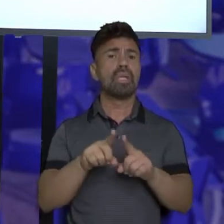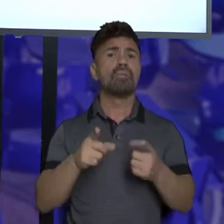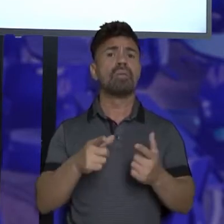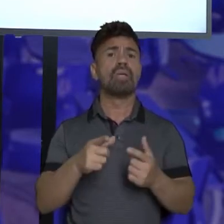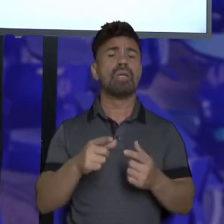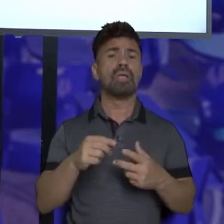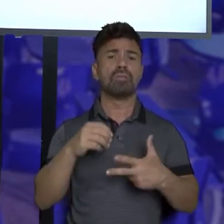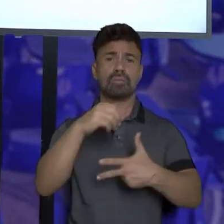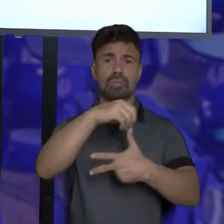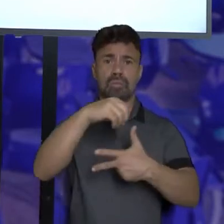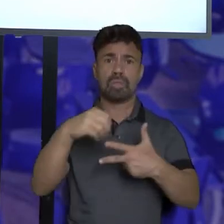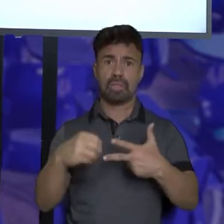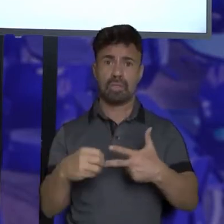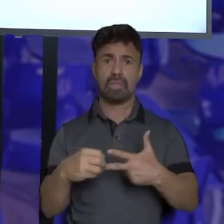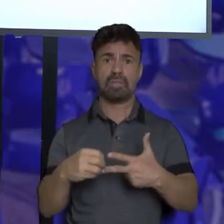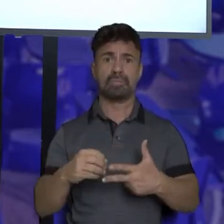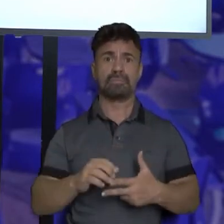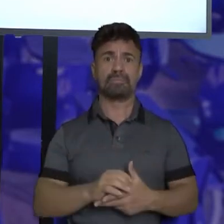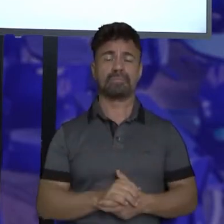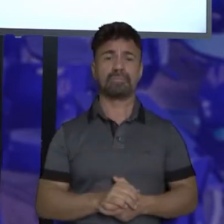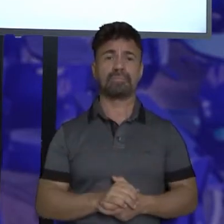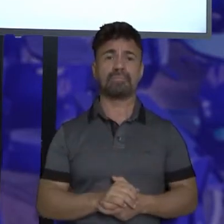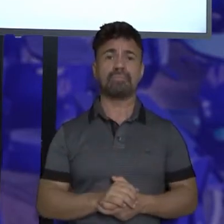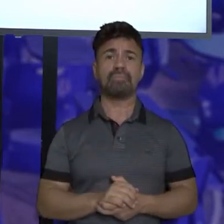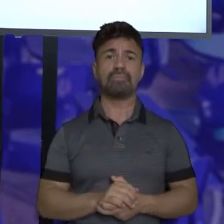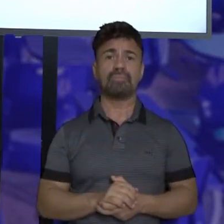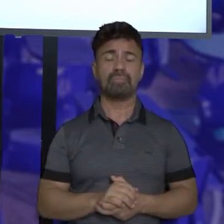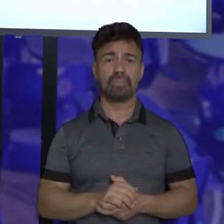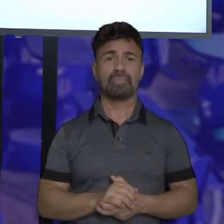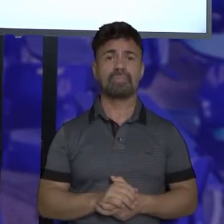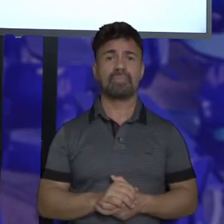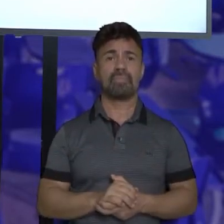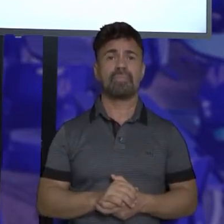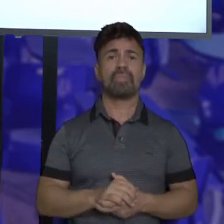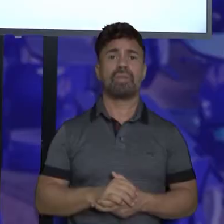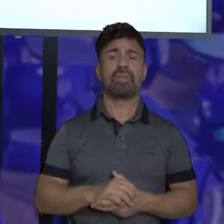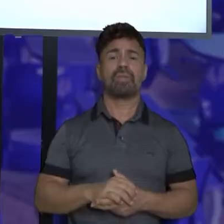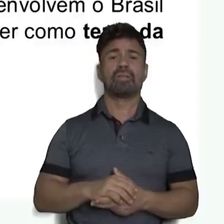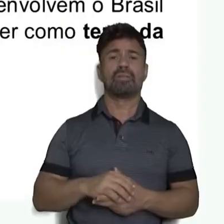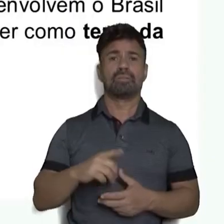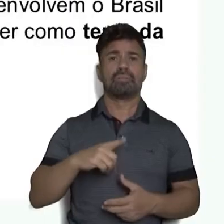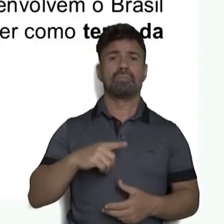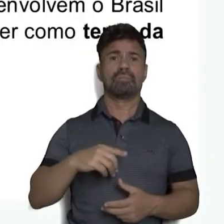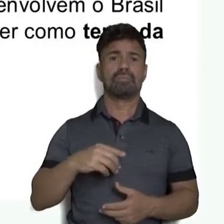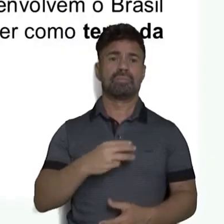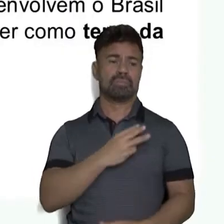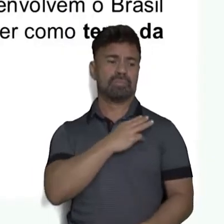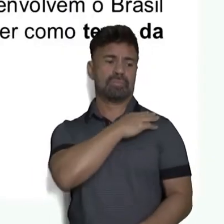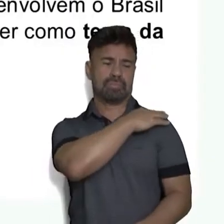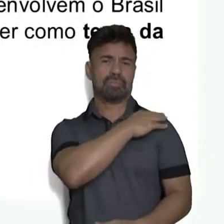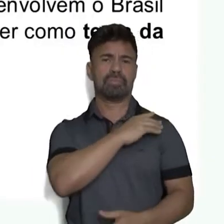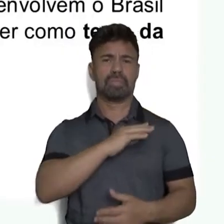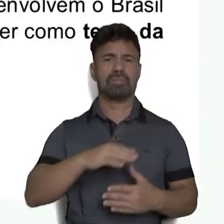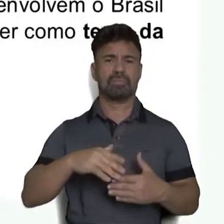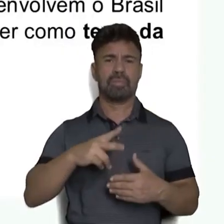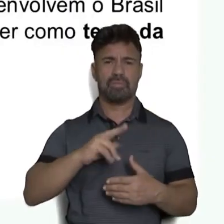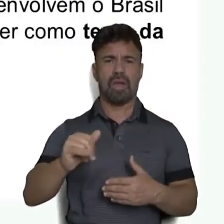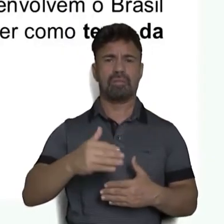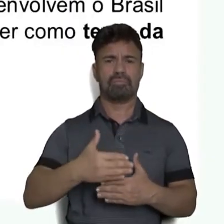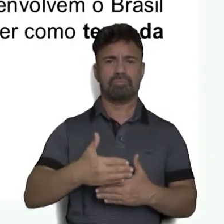próprio Enem, que é o Exame Nacional do Ensino Médio, que você fará daqui a alguns